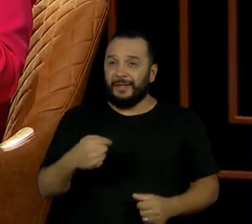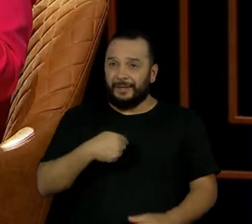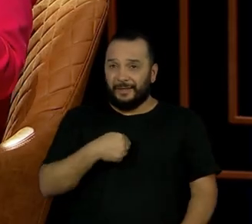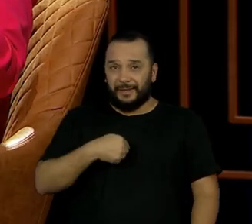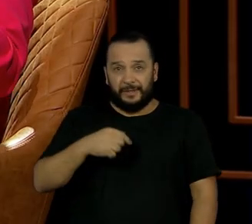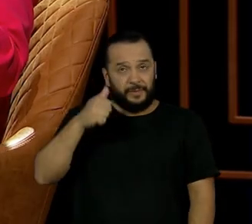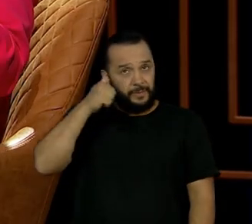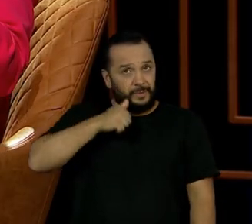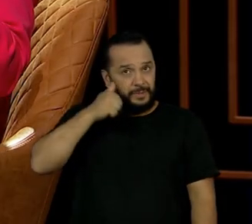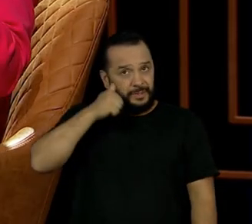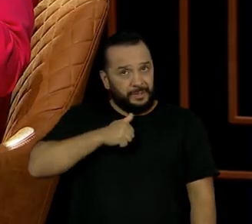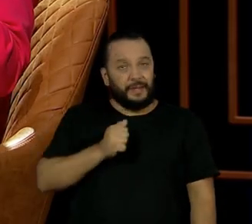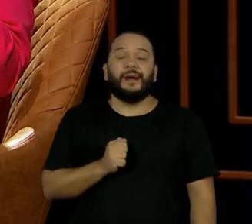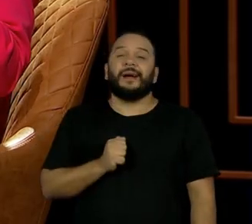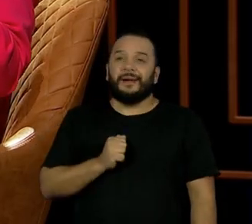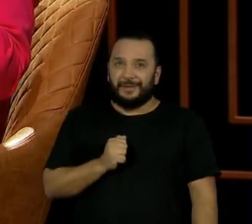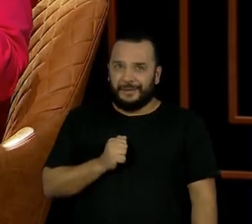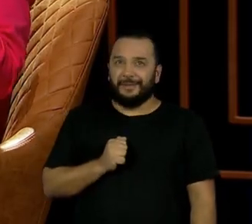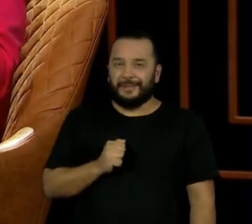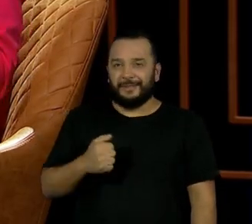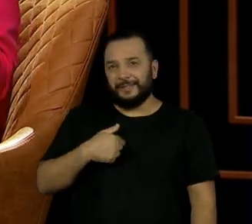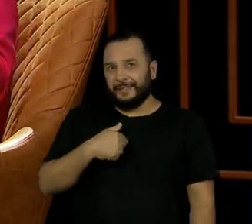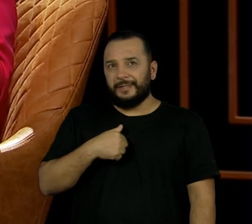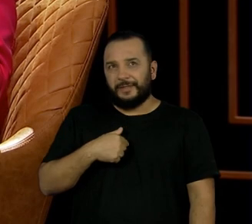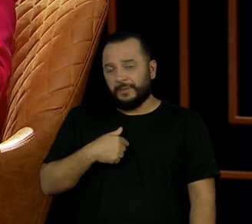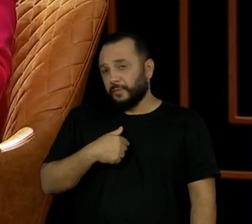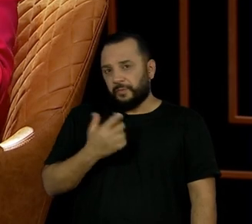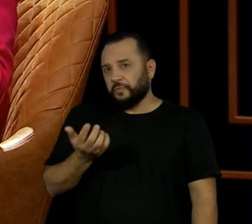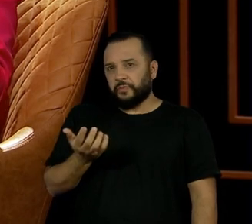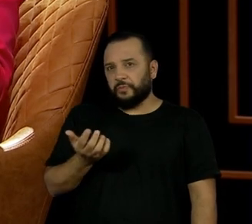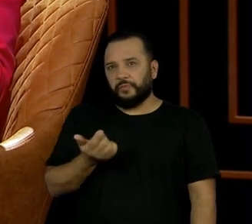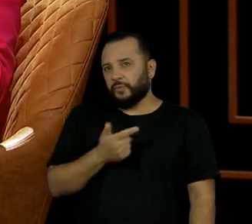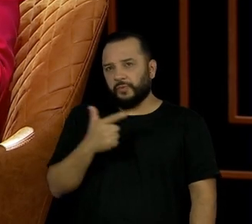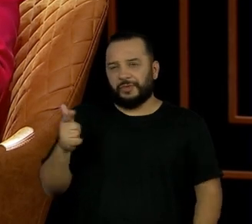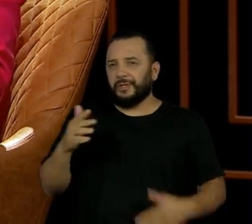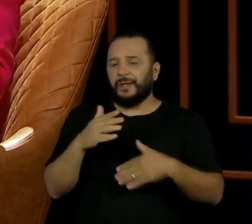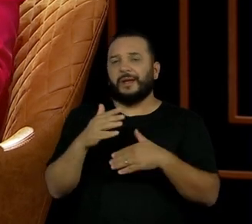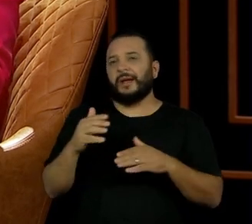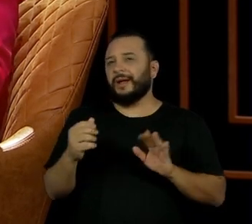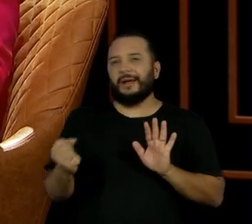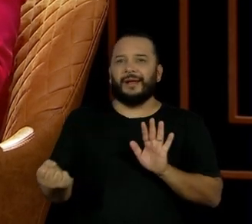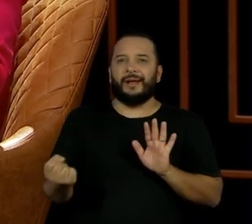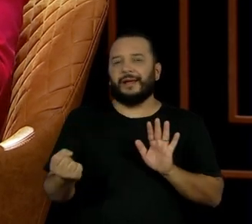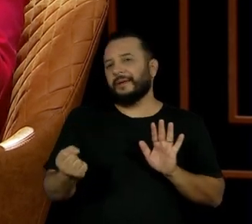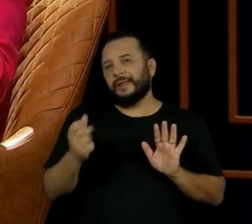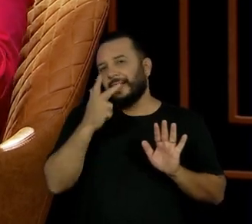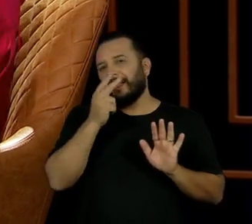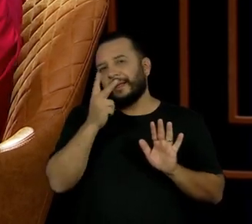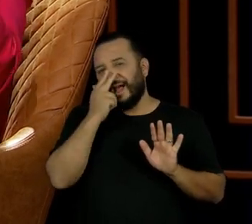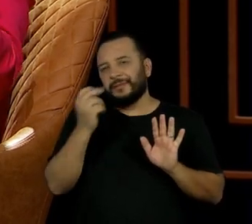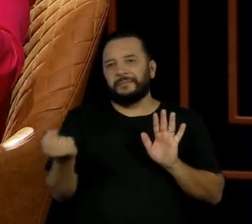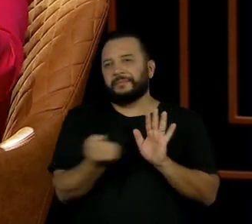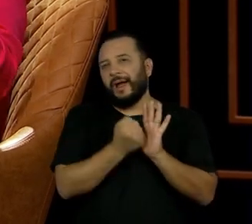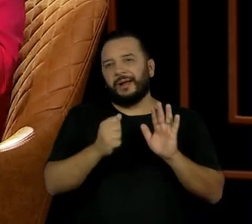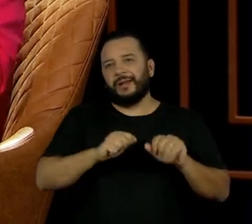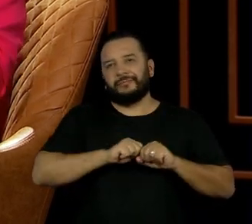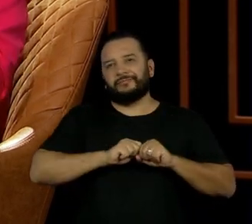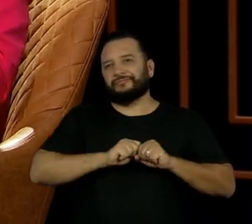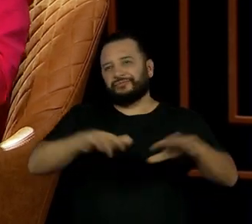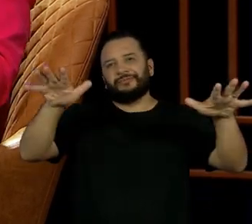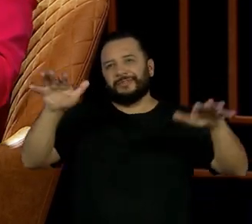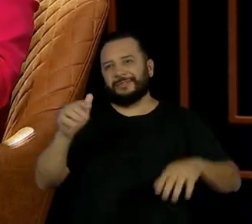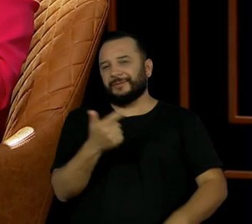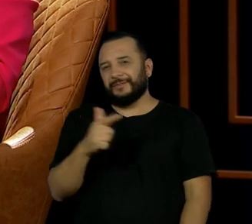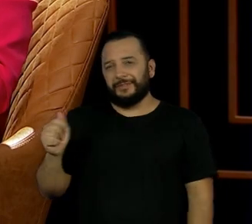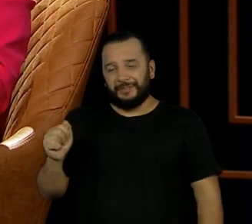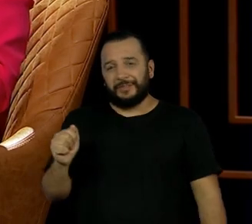mulher sempre ali ainda aquele carimbo sabe de credibilidade ser ouvida Então